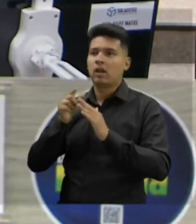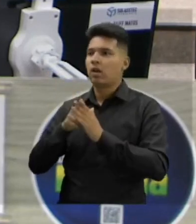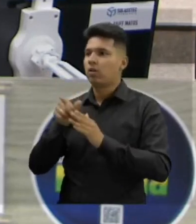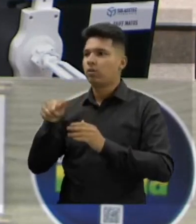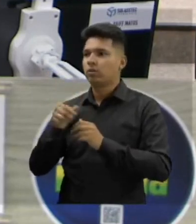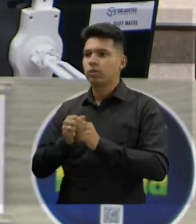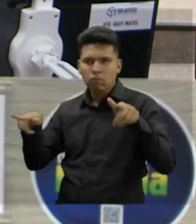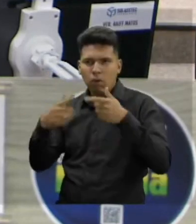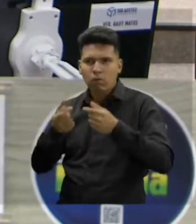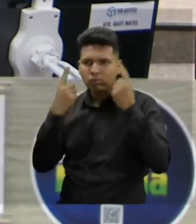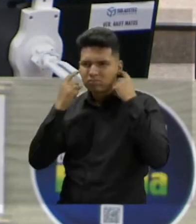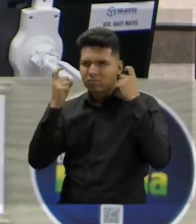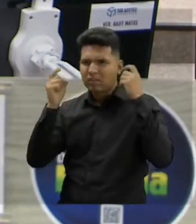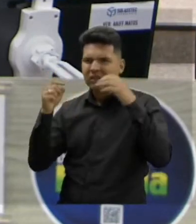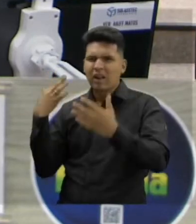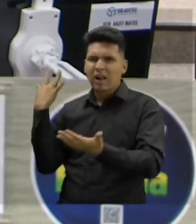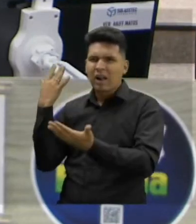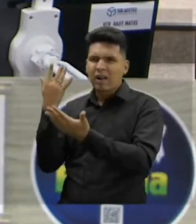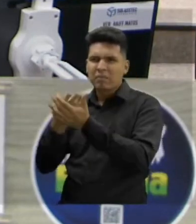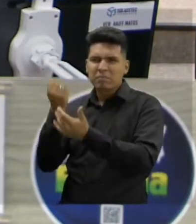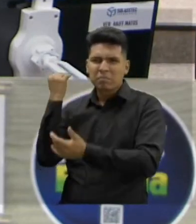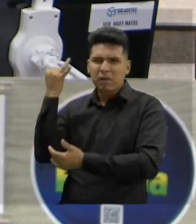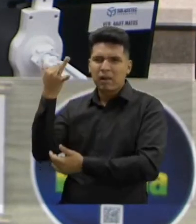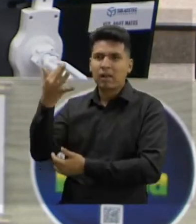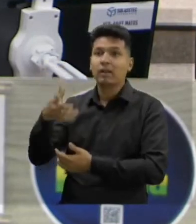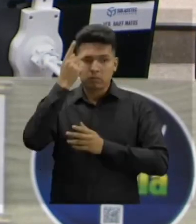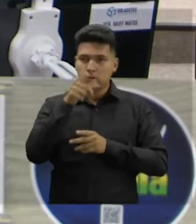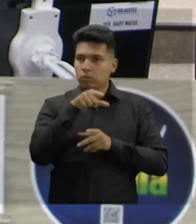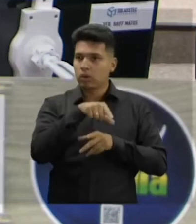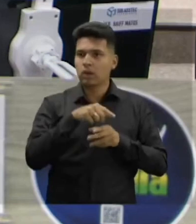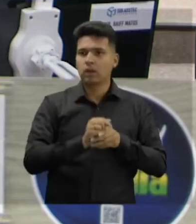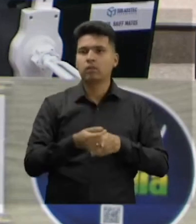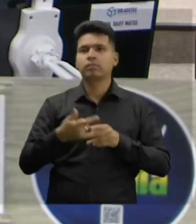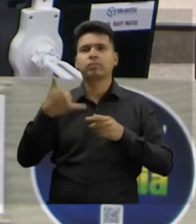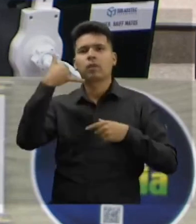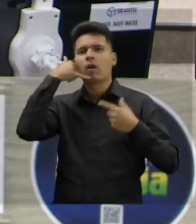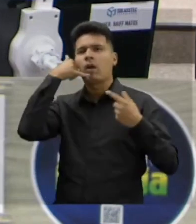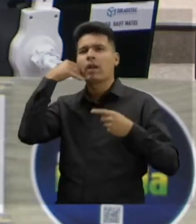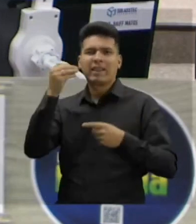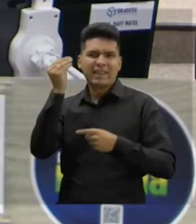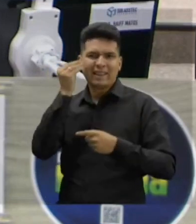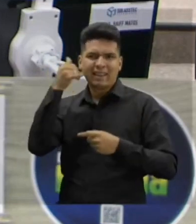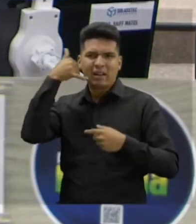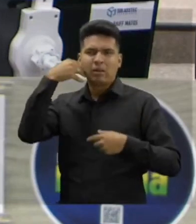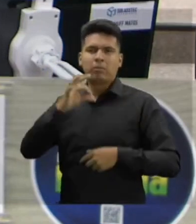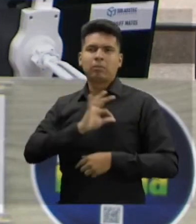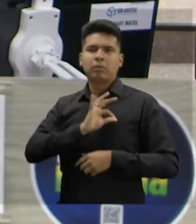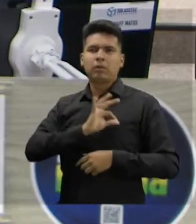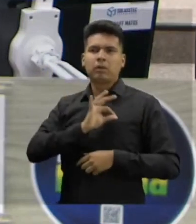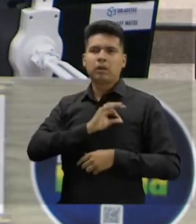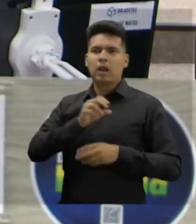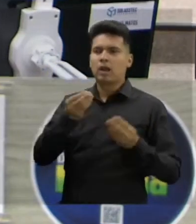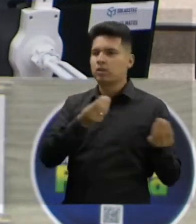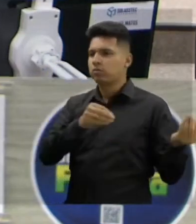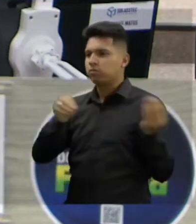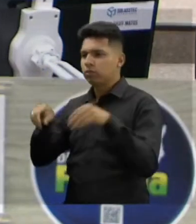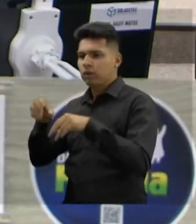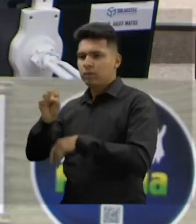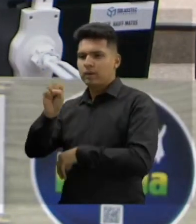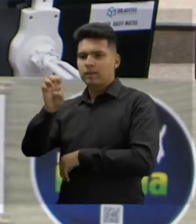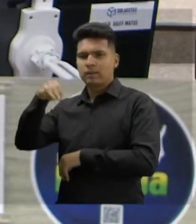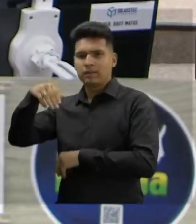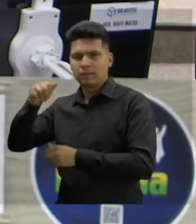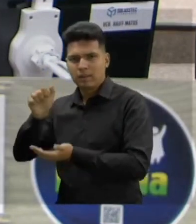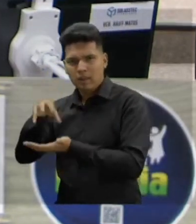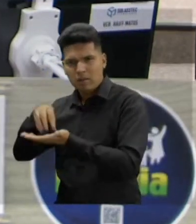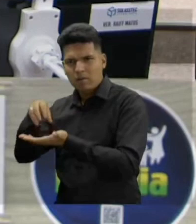até tarde, a população liga para a polícia, tem ligado para a polícia joga para SEMAS, a SEMAS joga para a